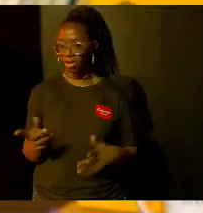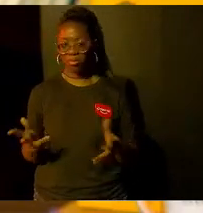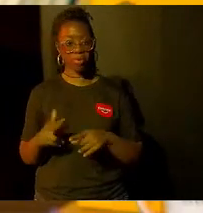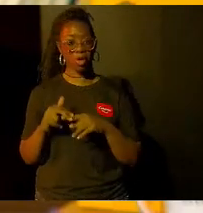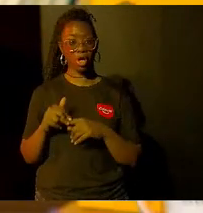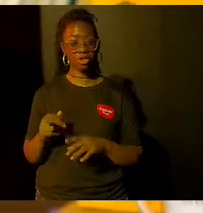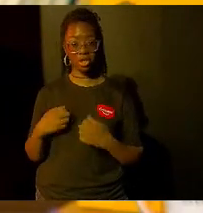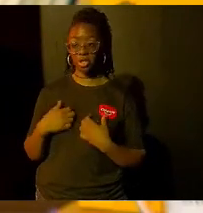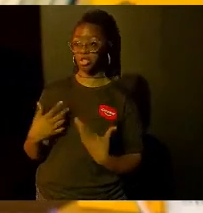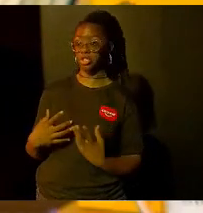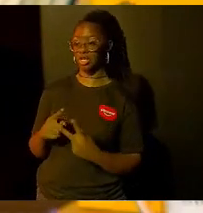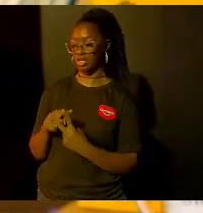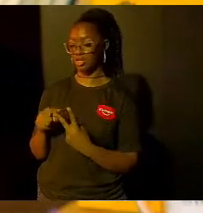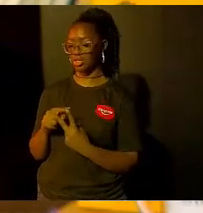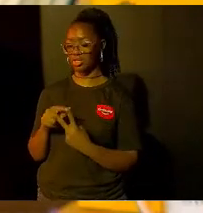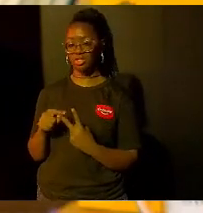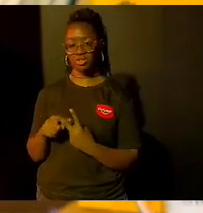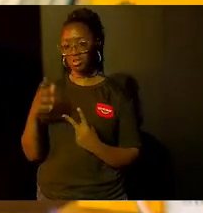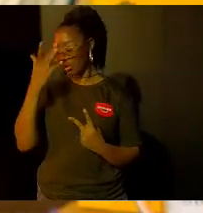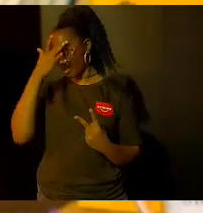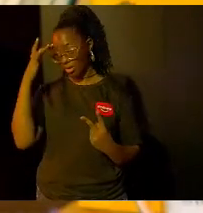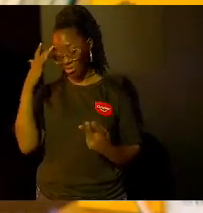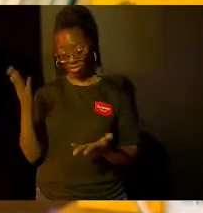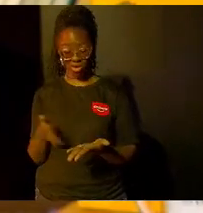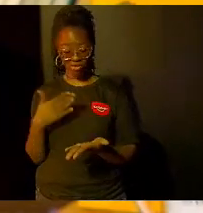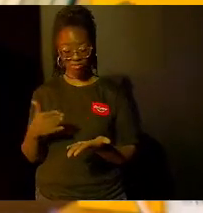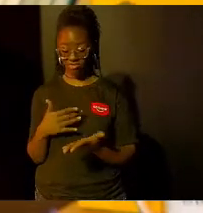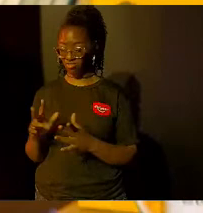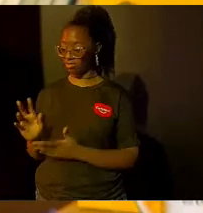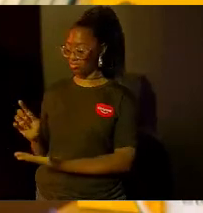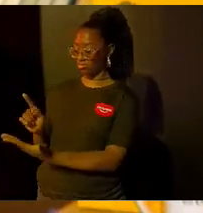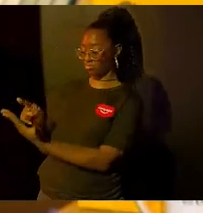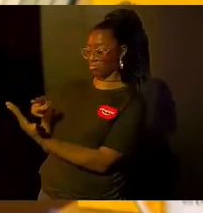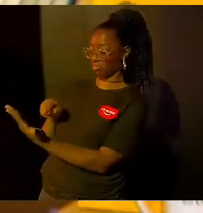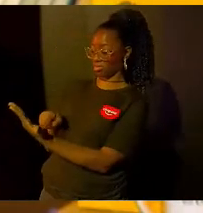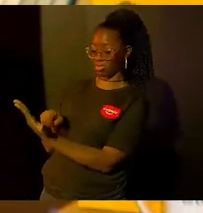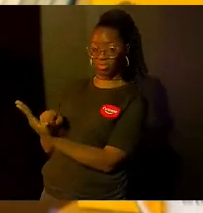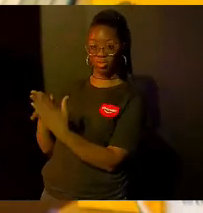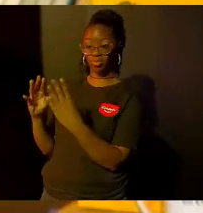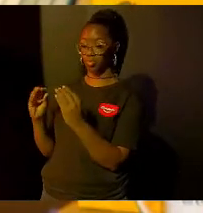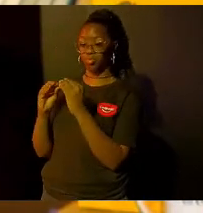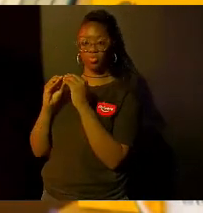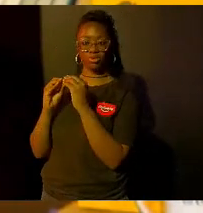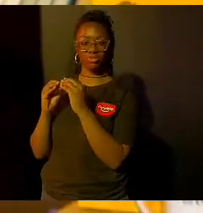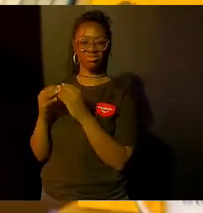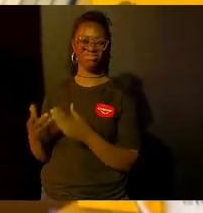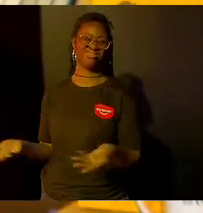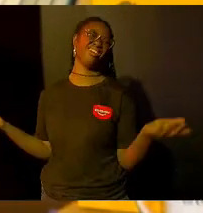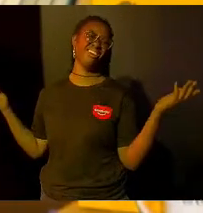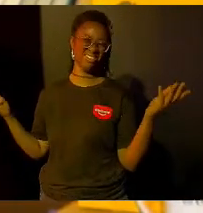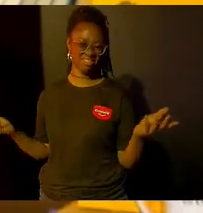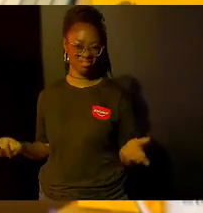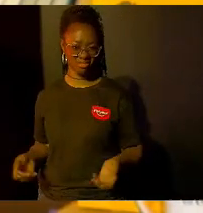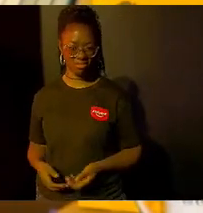com dois garotos na capa de uma revistinha em quadrinhos que estavam se beijando bem